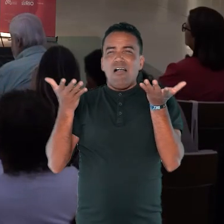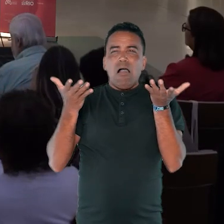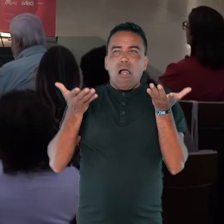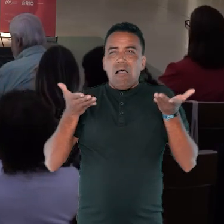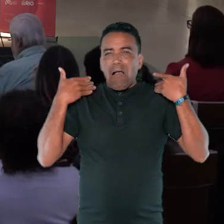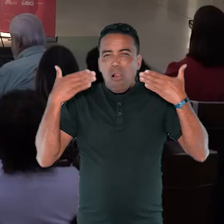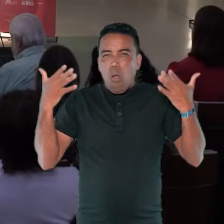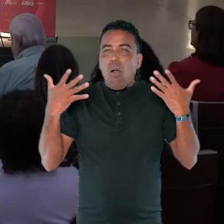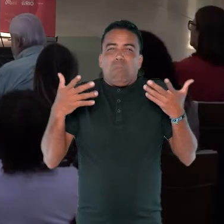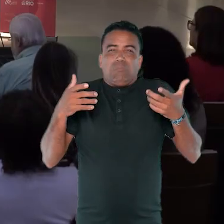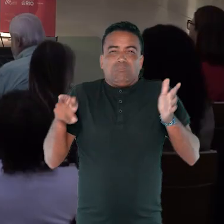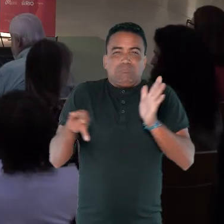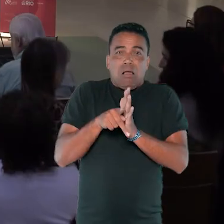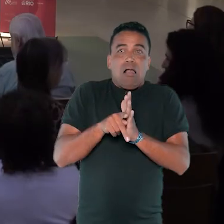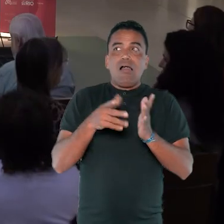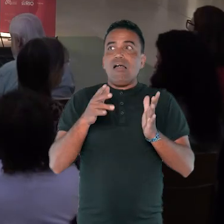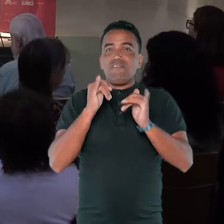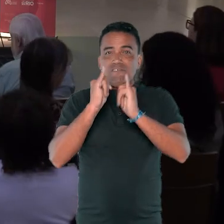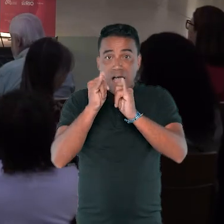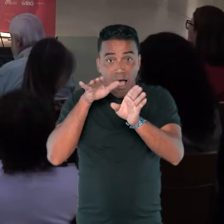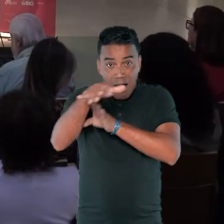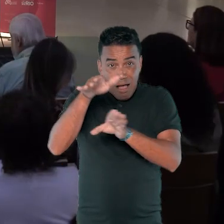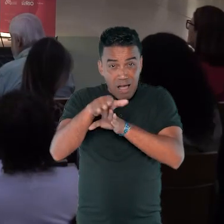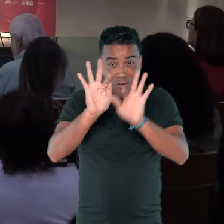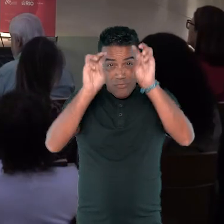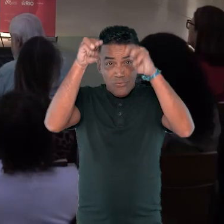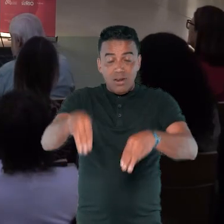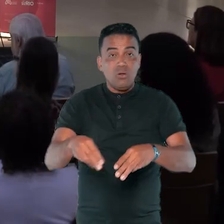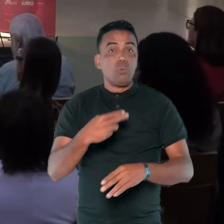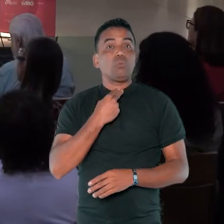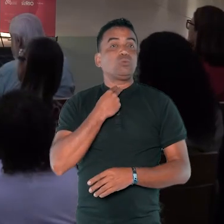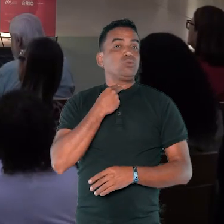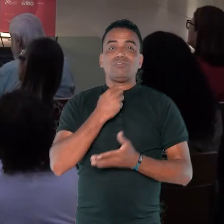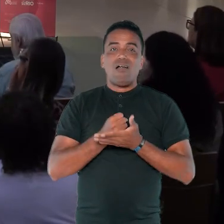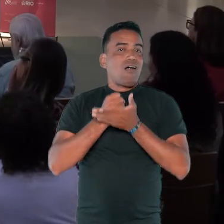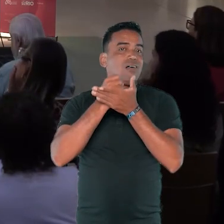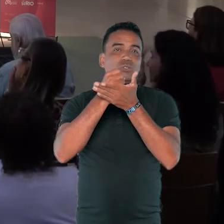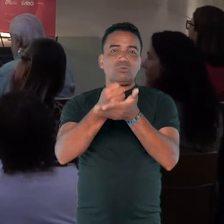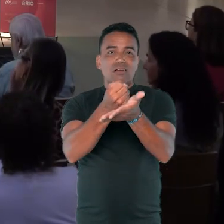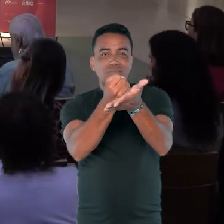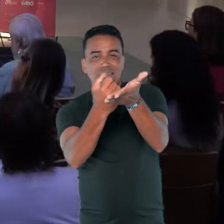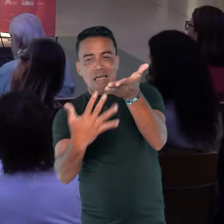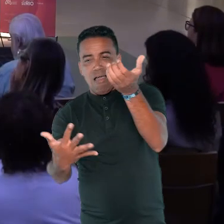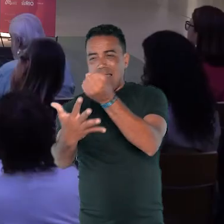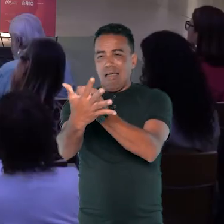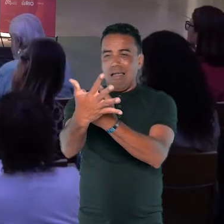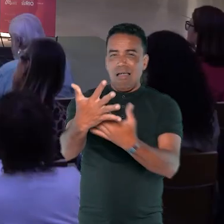advertisse do inevitável final, não pude lhes poupar o sangue e o